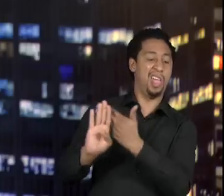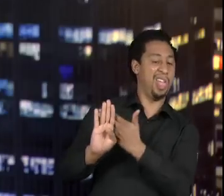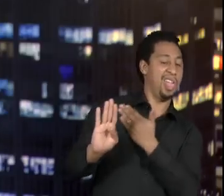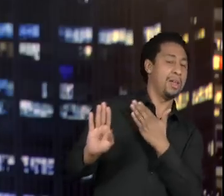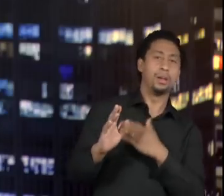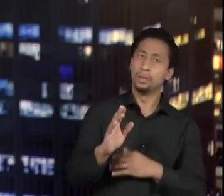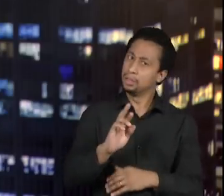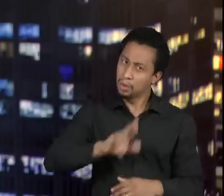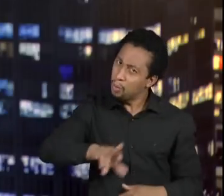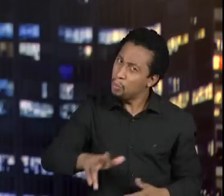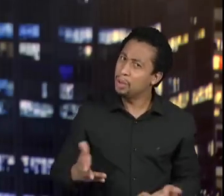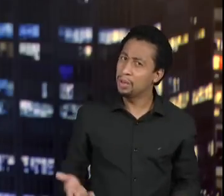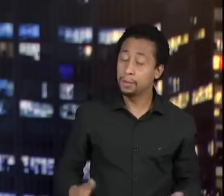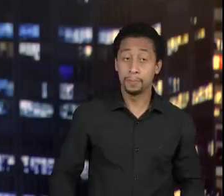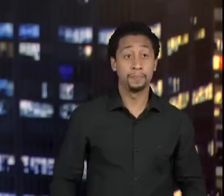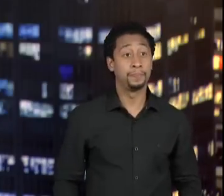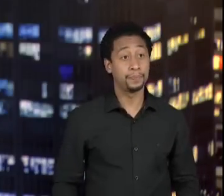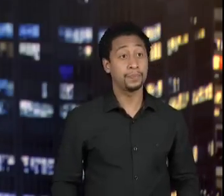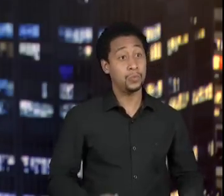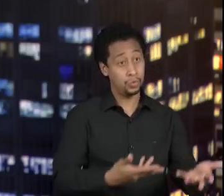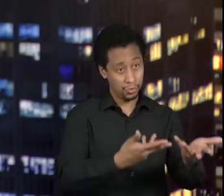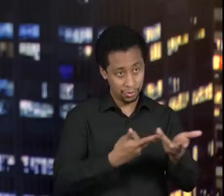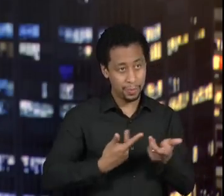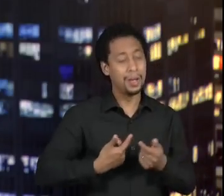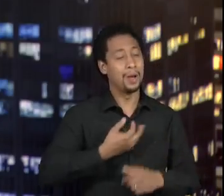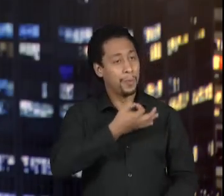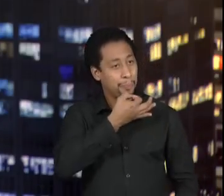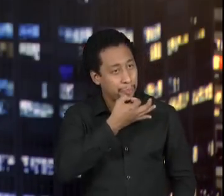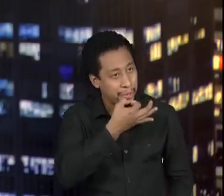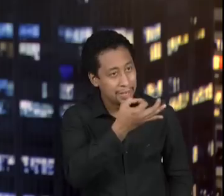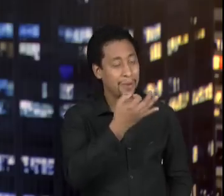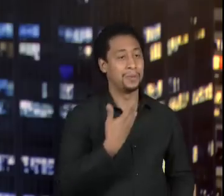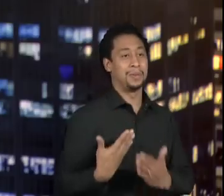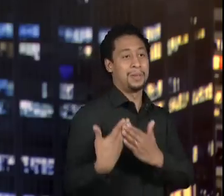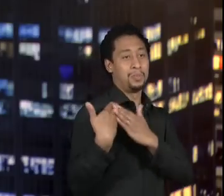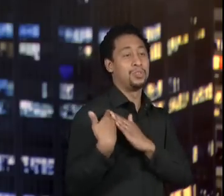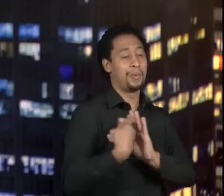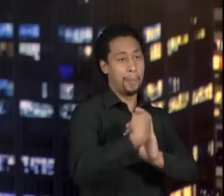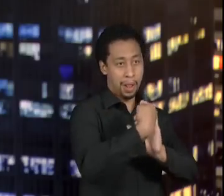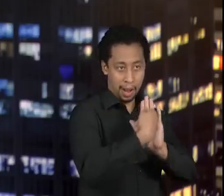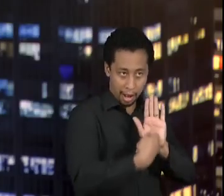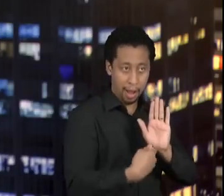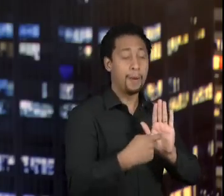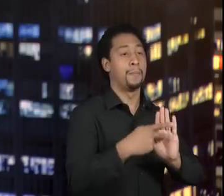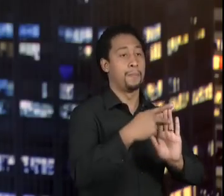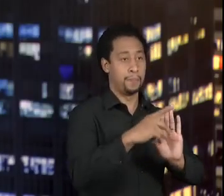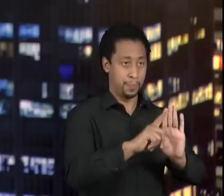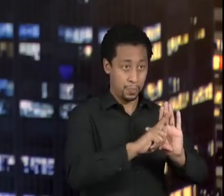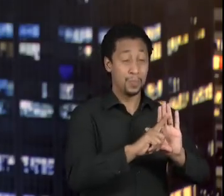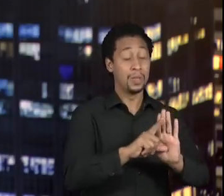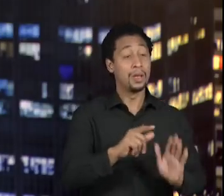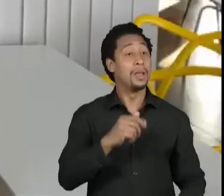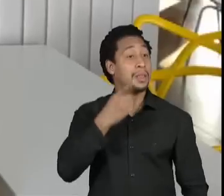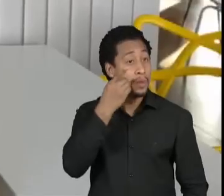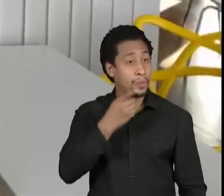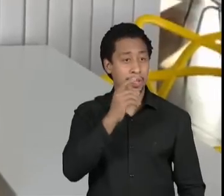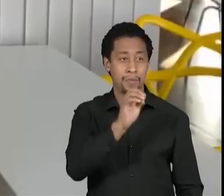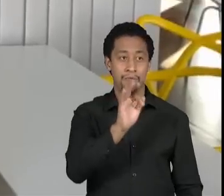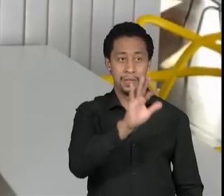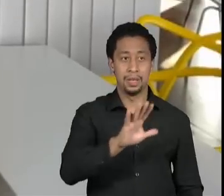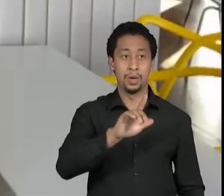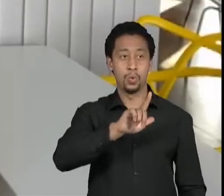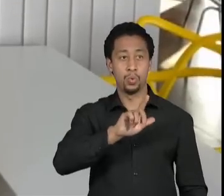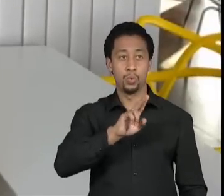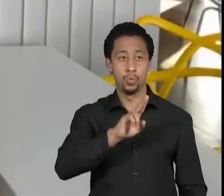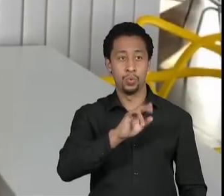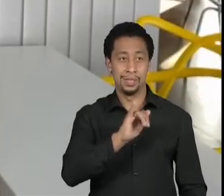Vou trazer aqui a opinião da relatora do projeto que regulamenta o ensino domiciliar, é a deputada federal Luísa Canziani. Desde